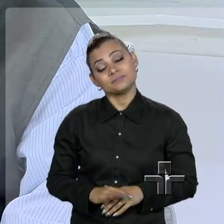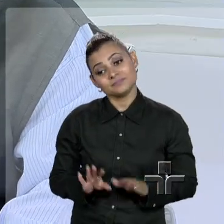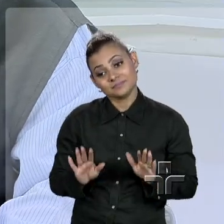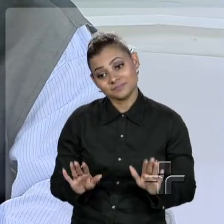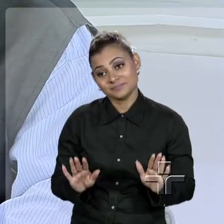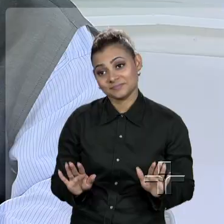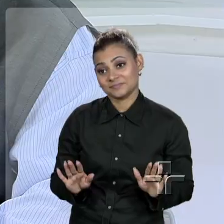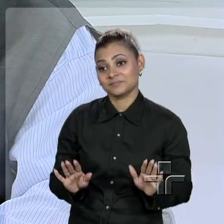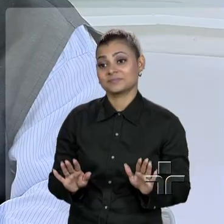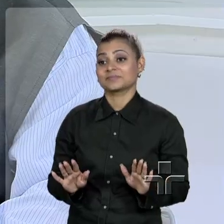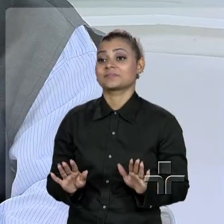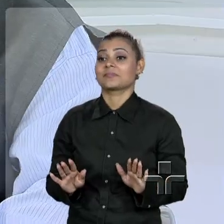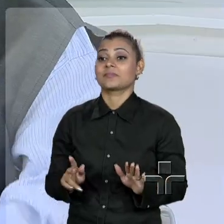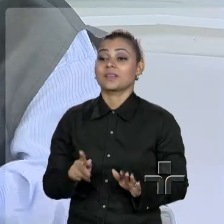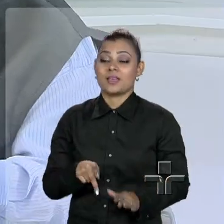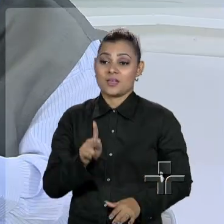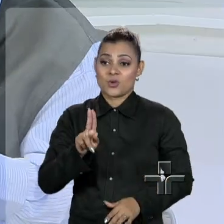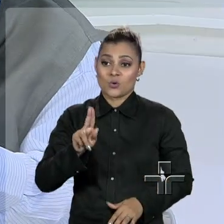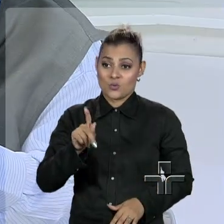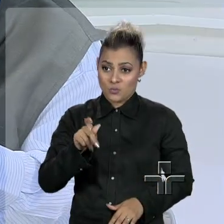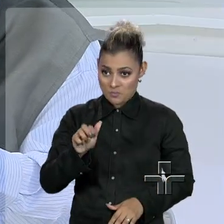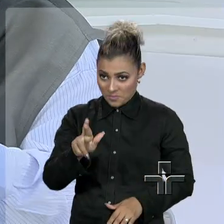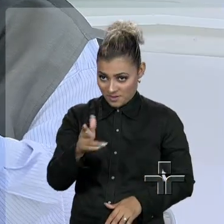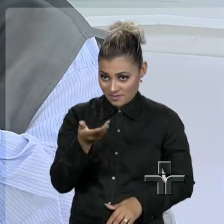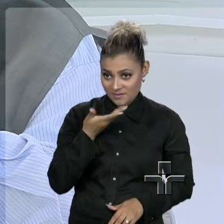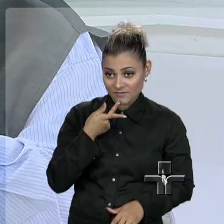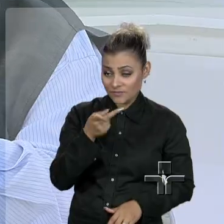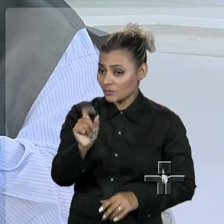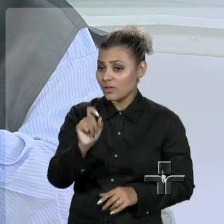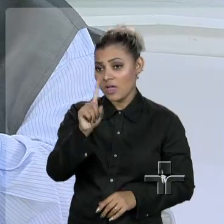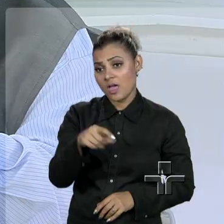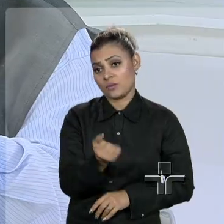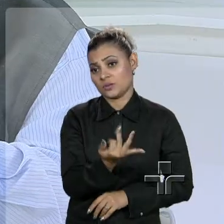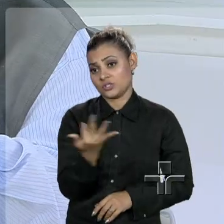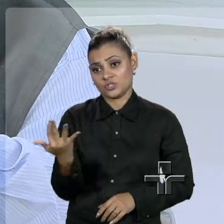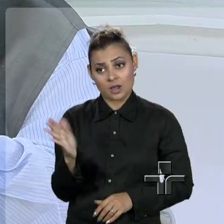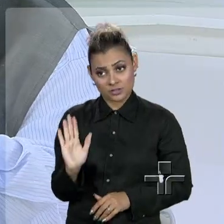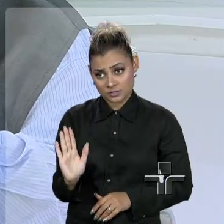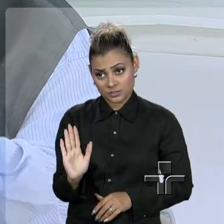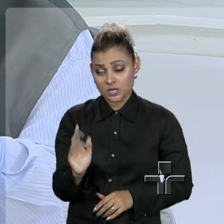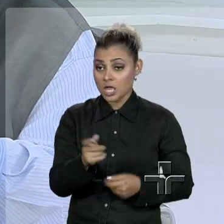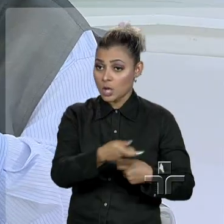Na verdade, eu acho, digamos, isso são números. A economia é